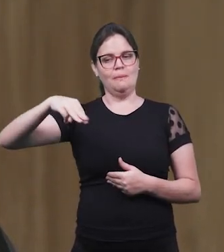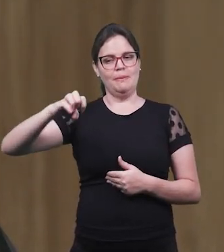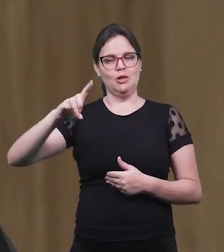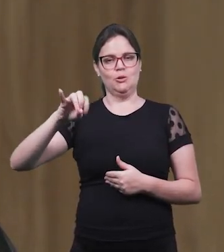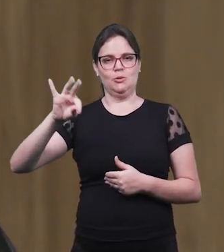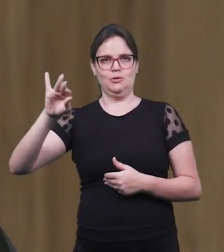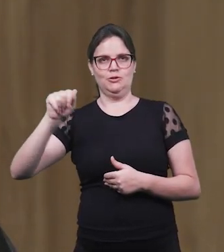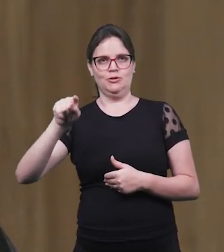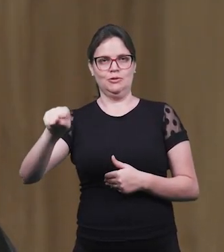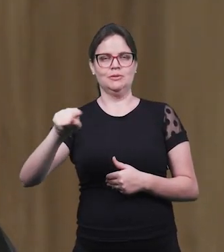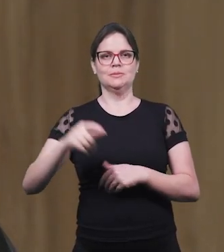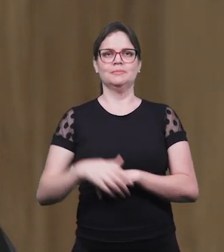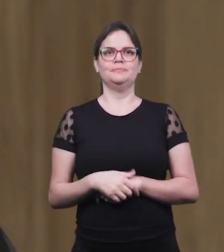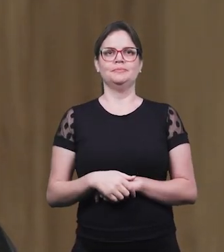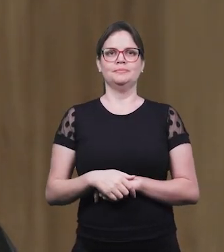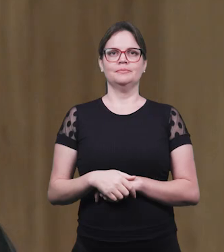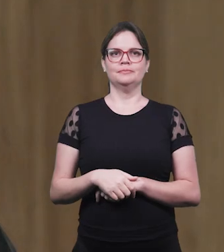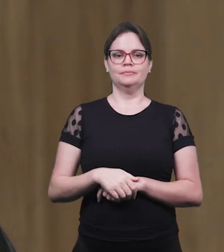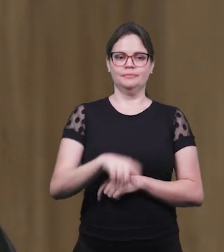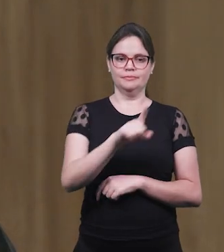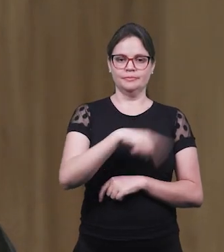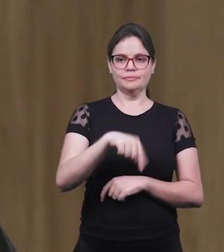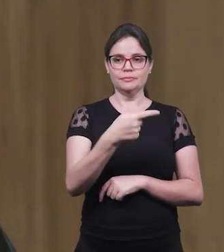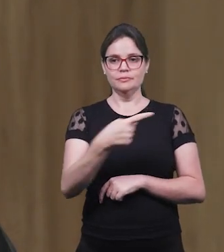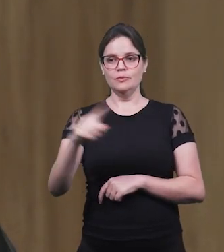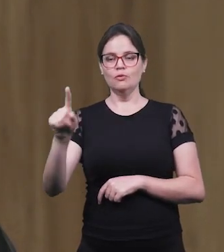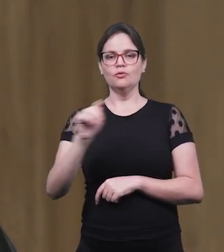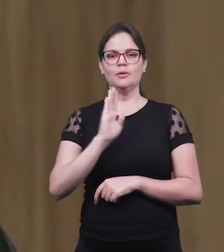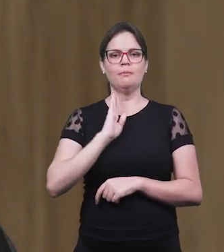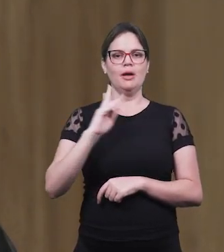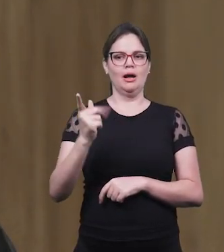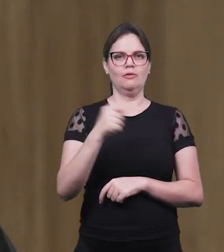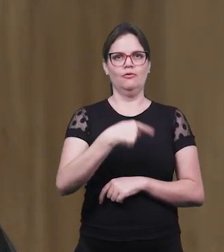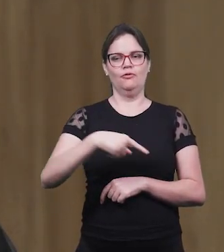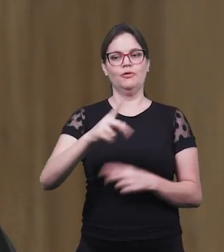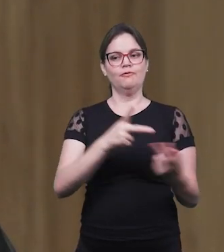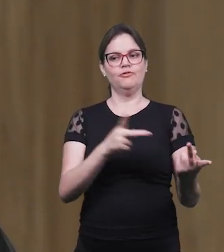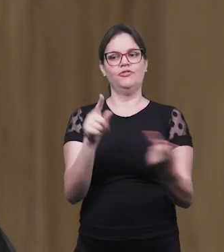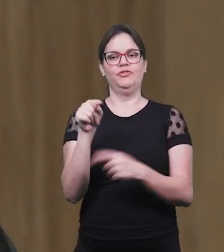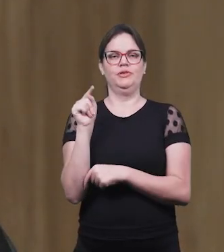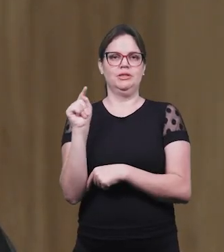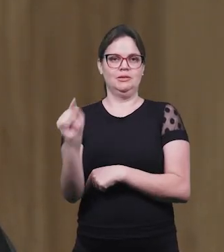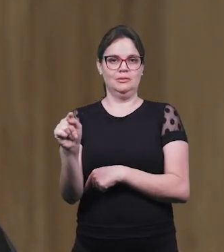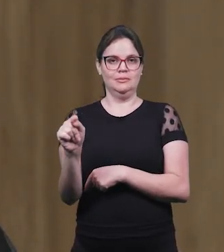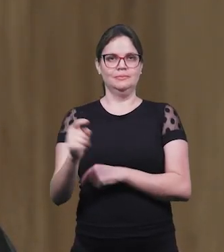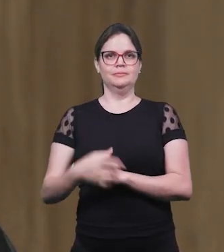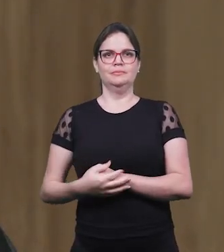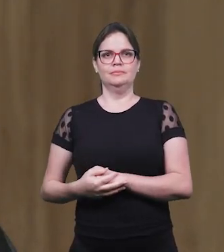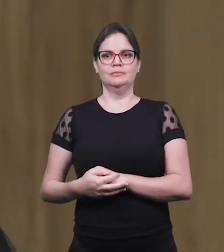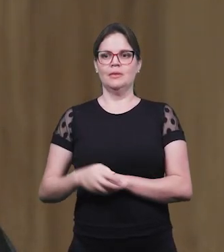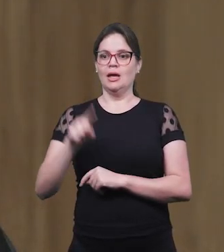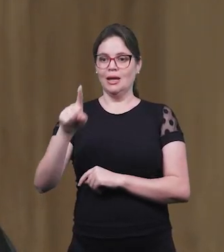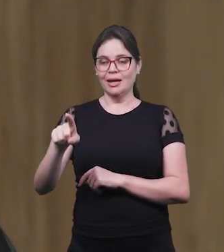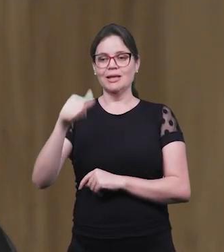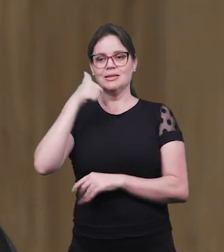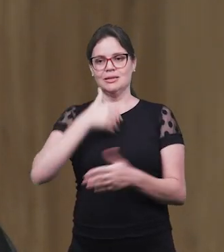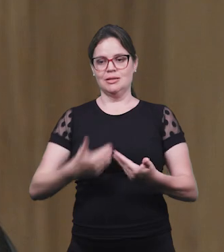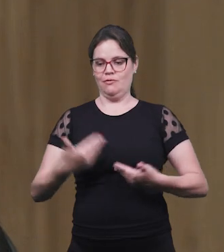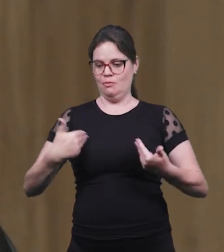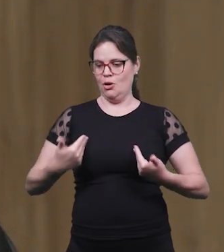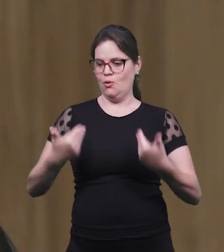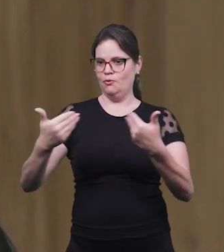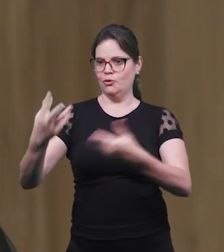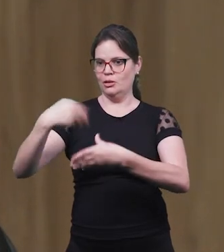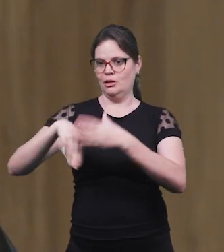BH. E os irmãos vieram de Belo Horizonte, né, e fizeram essa visita, e ela nos convidou também para